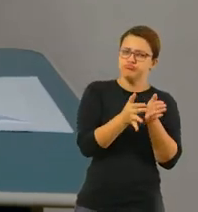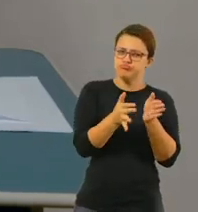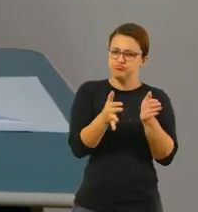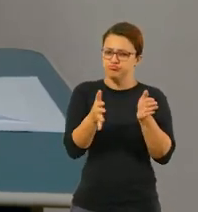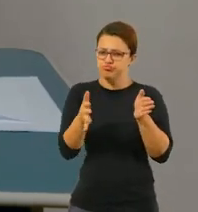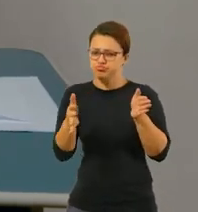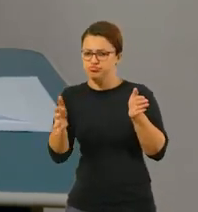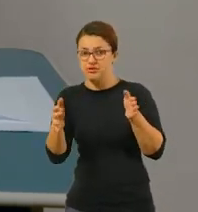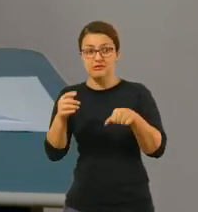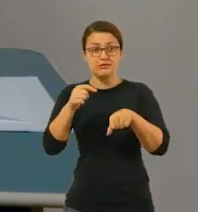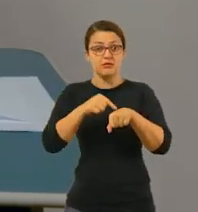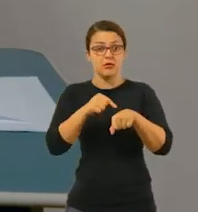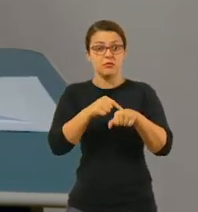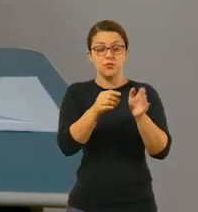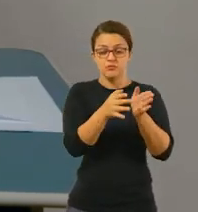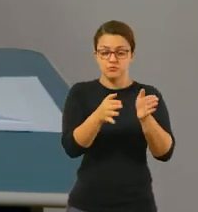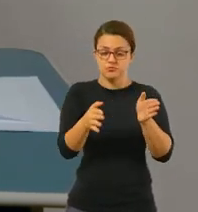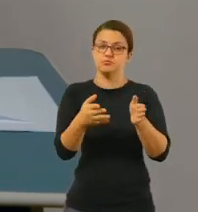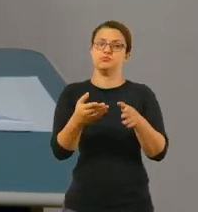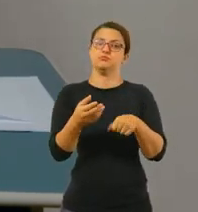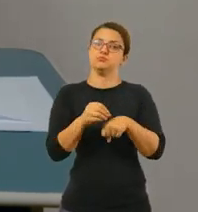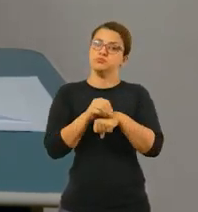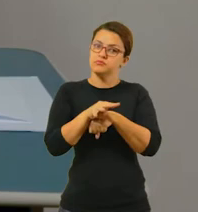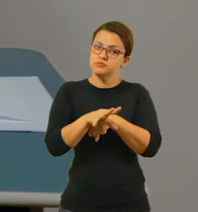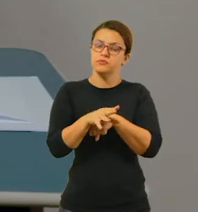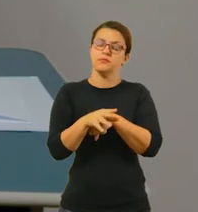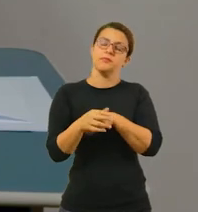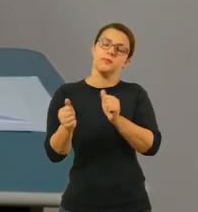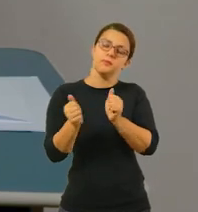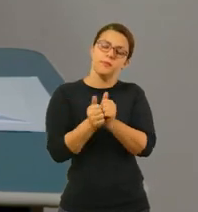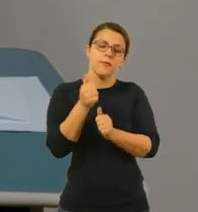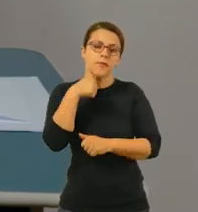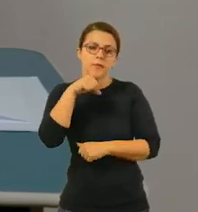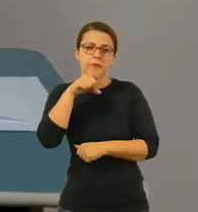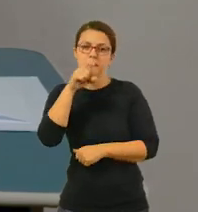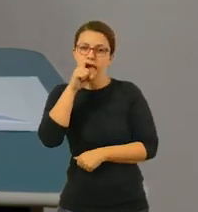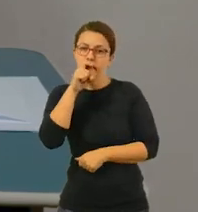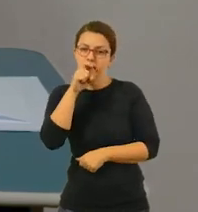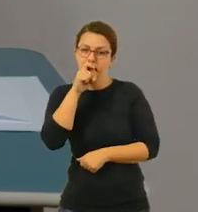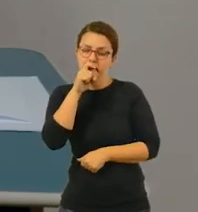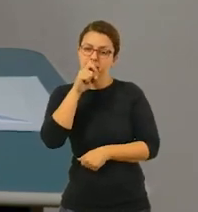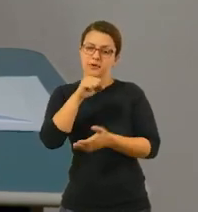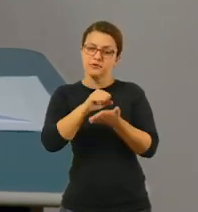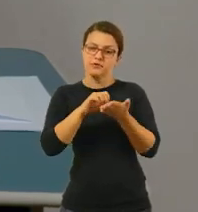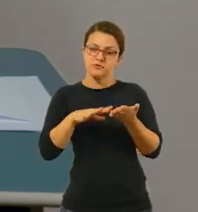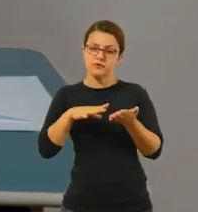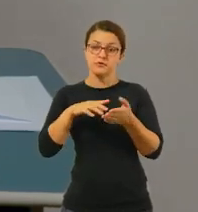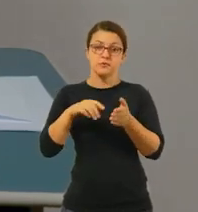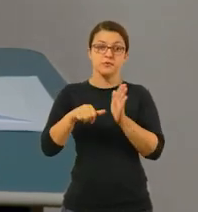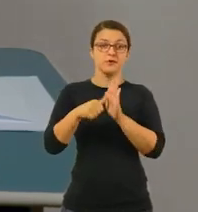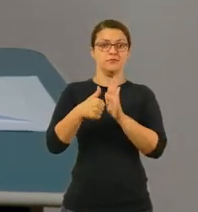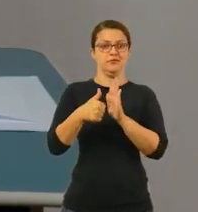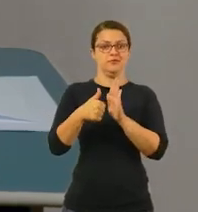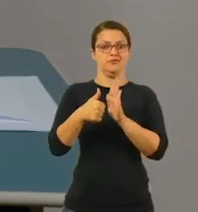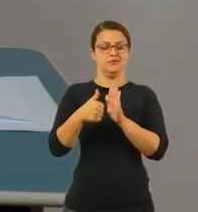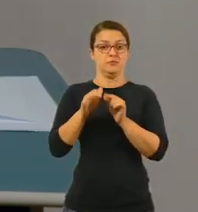das atividades, e eu sugiro a você, papai e mamãe, para realizar essa atividade,